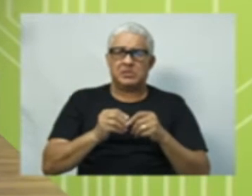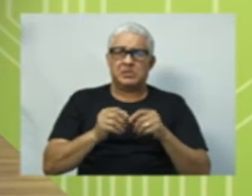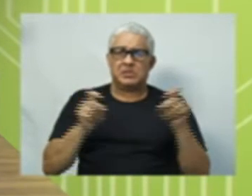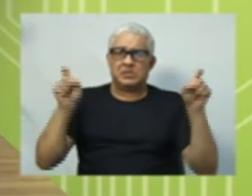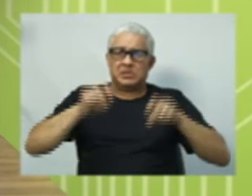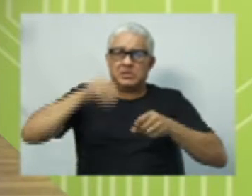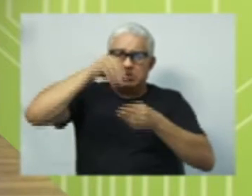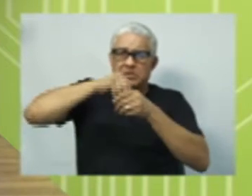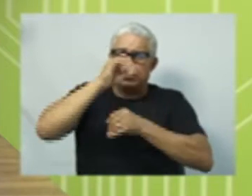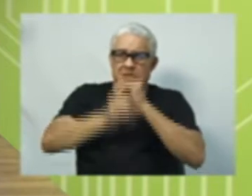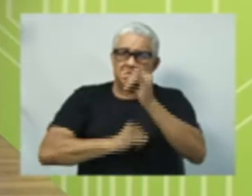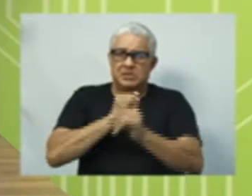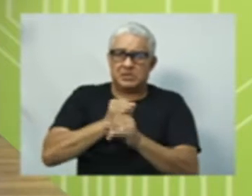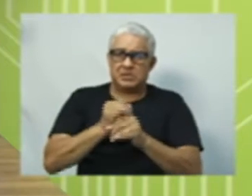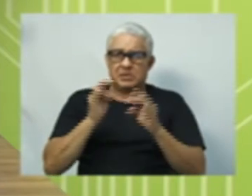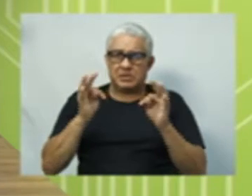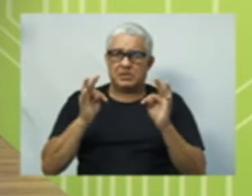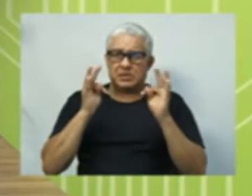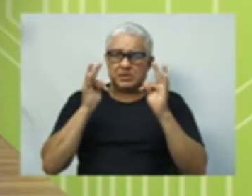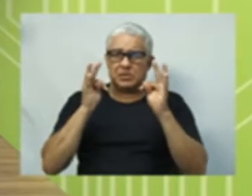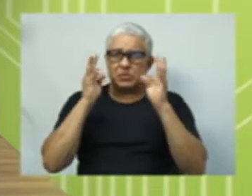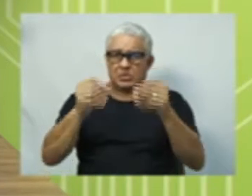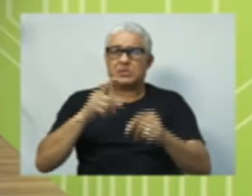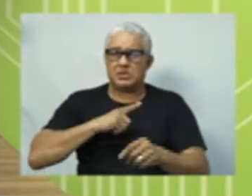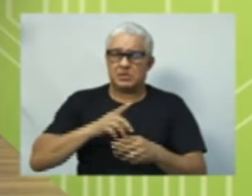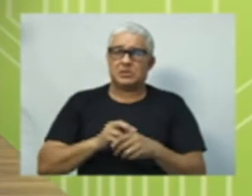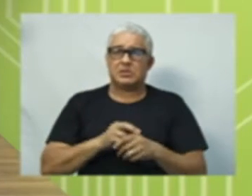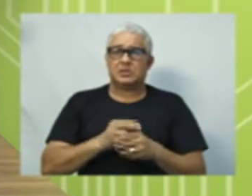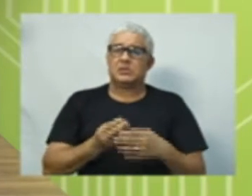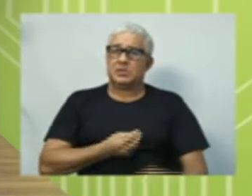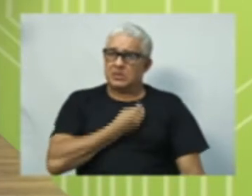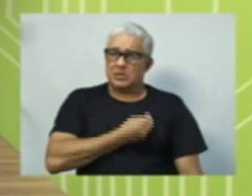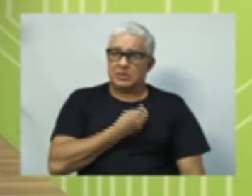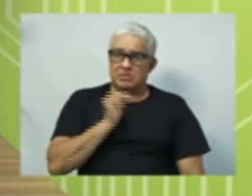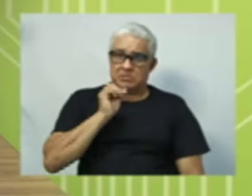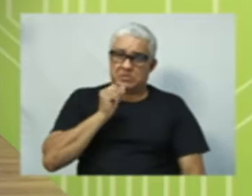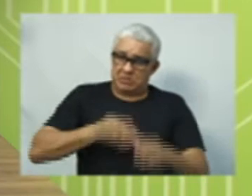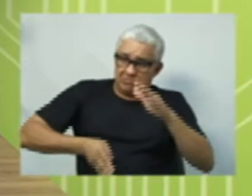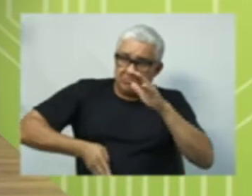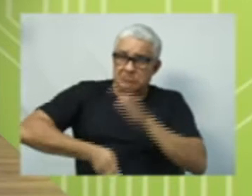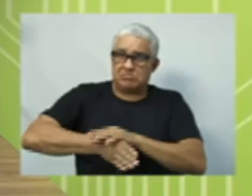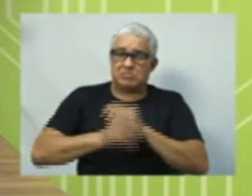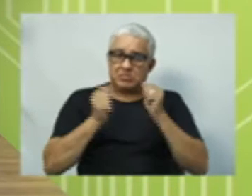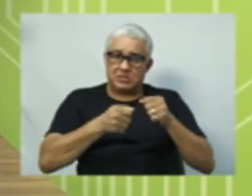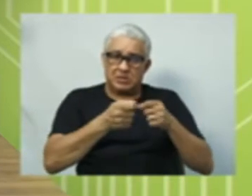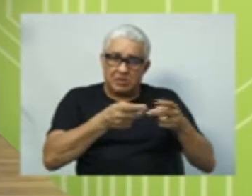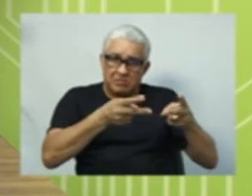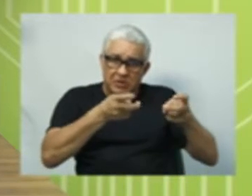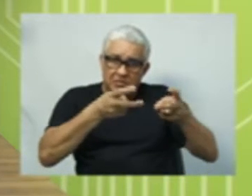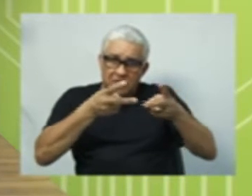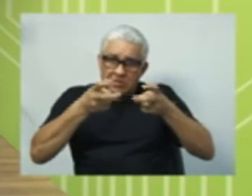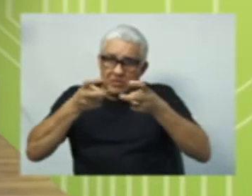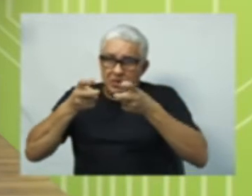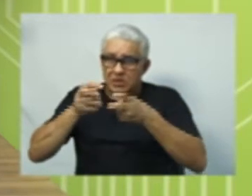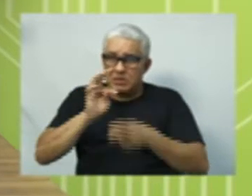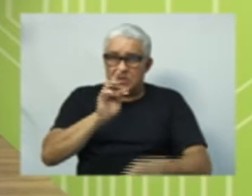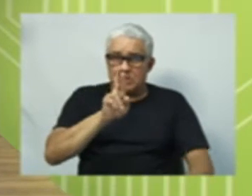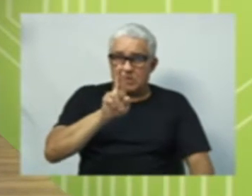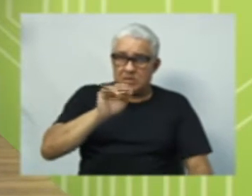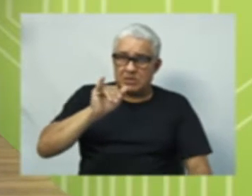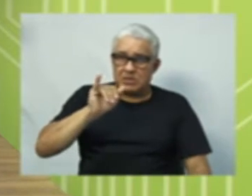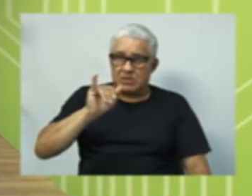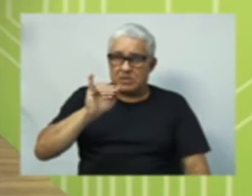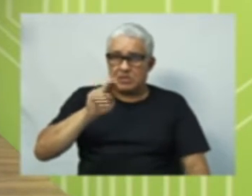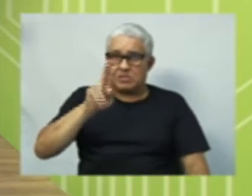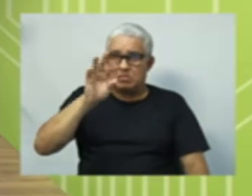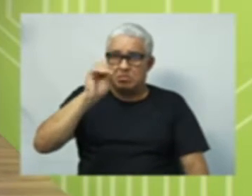rede. Portanto, se você entrar ali dentro da rede, você vai conseguir identificar quais são os tributos,